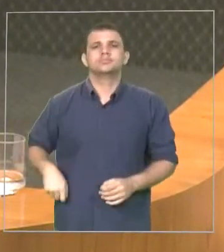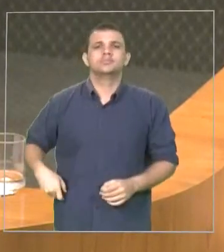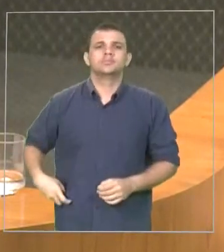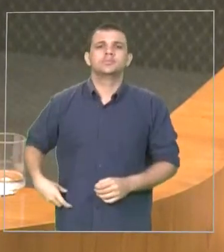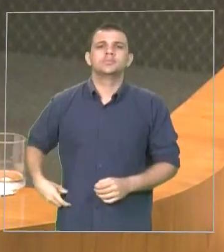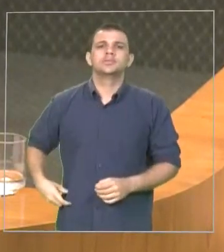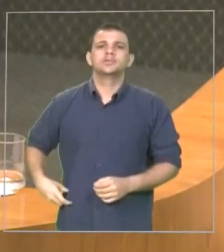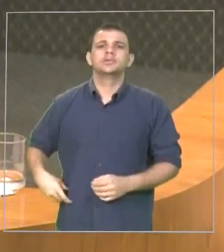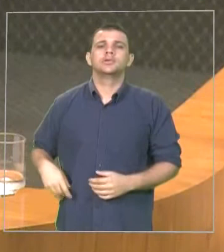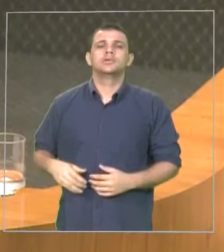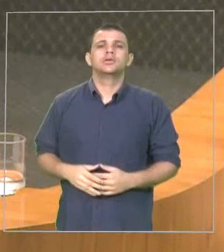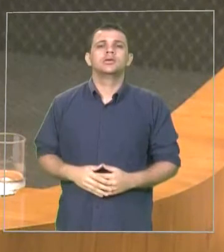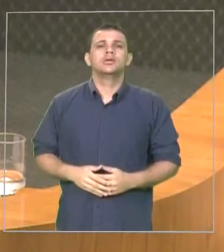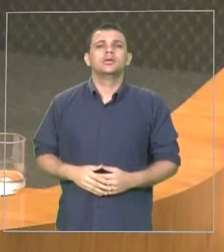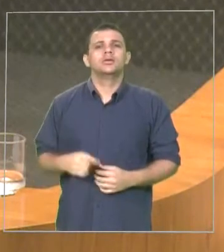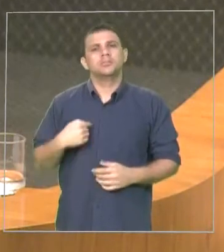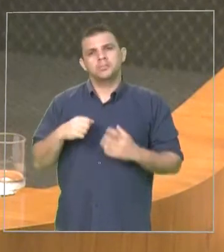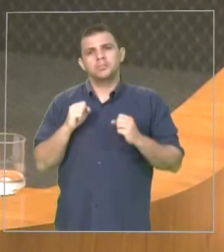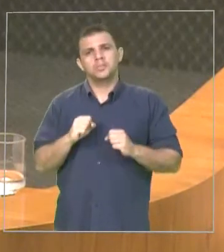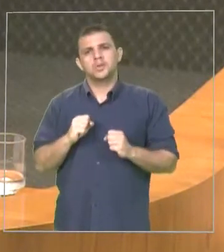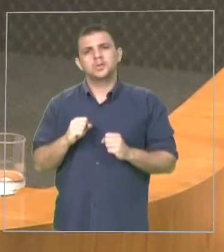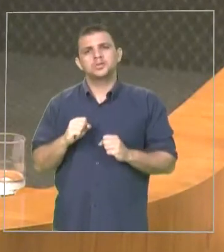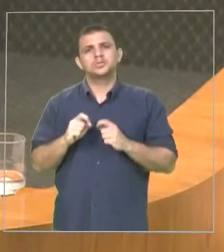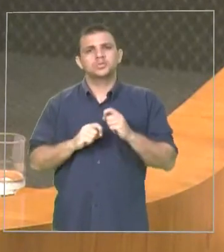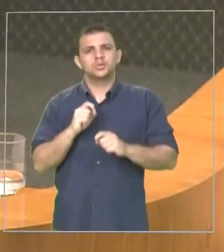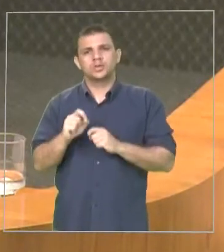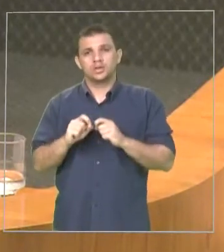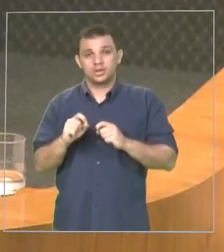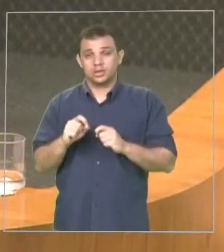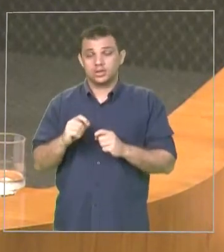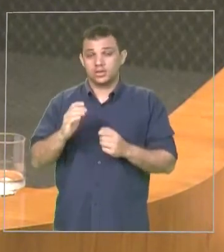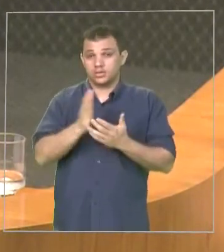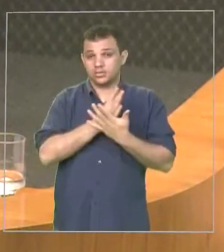Eu poderia usar a régua que estão tentando usar conosco